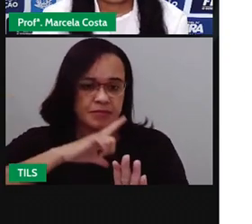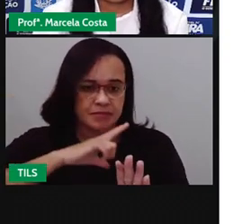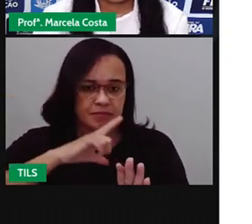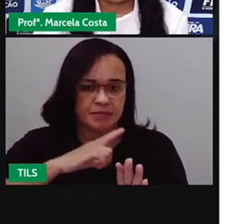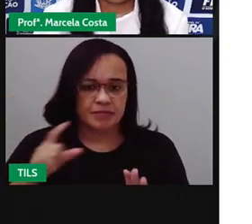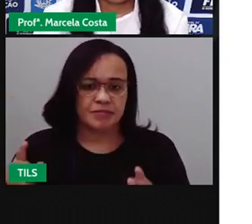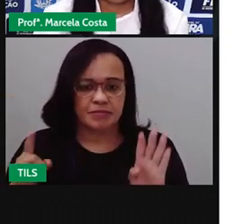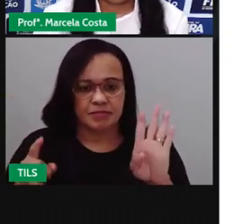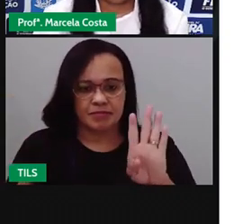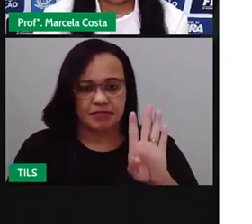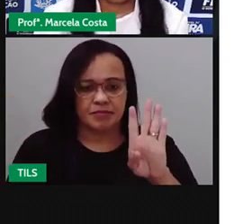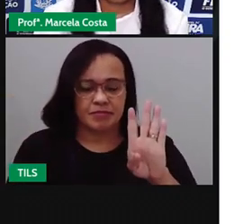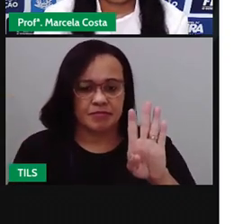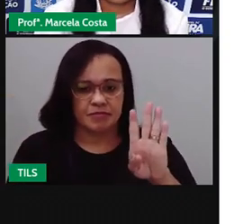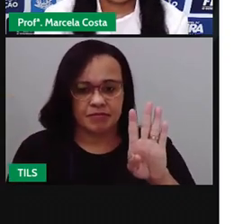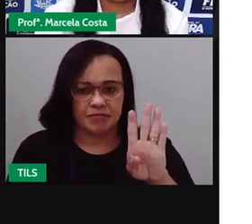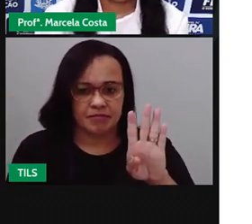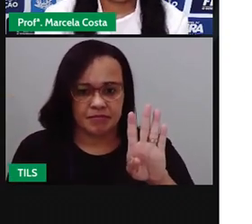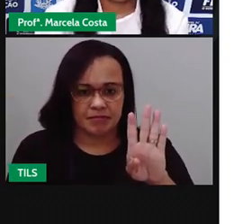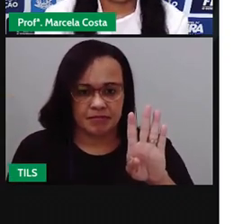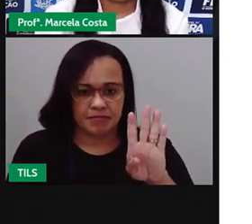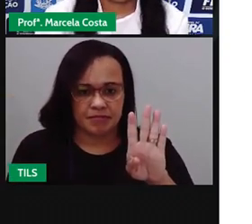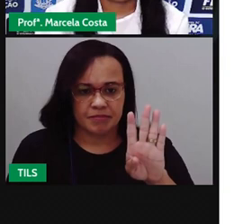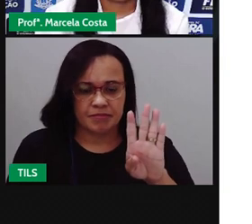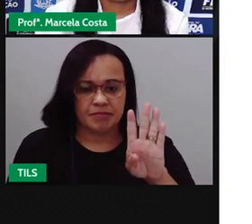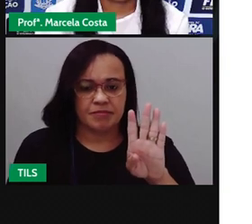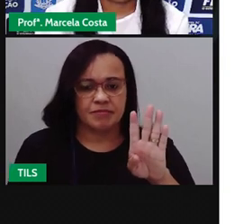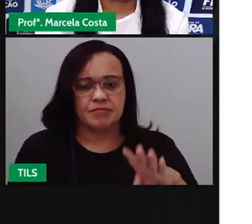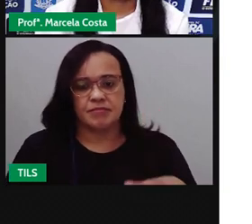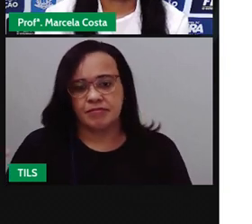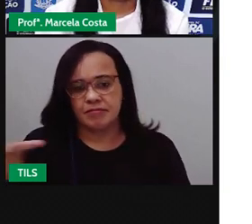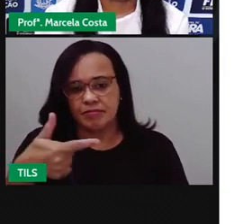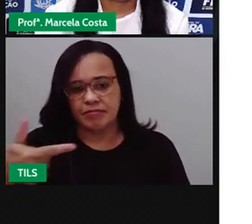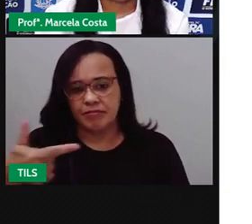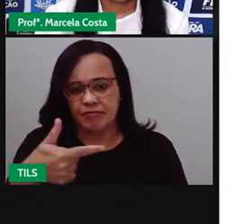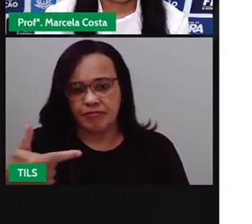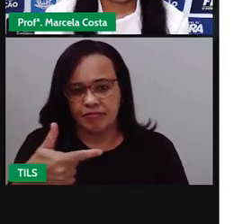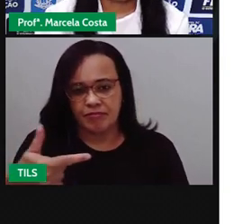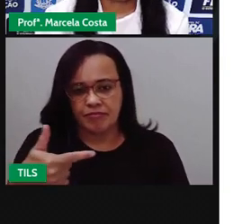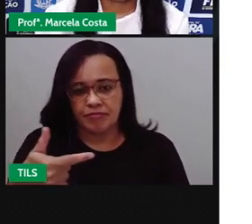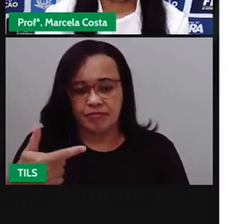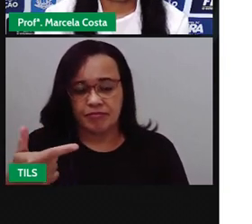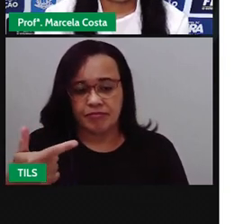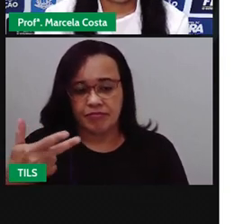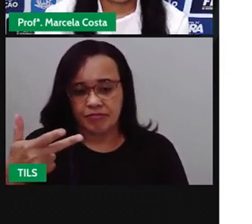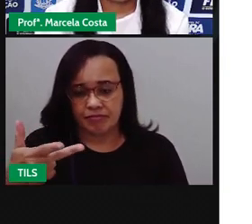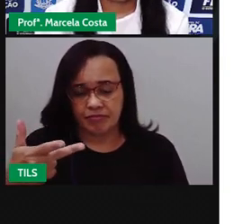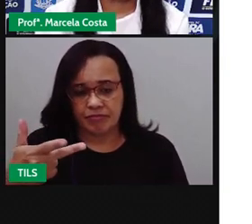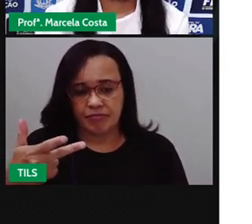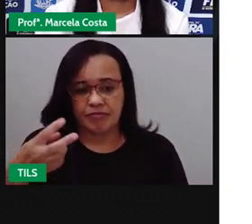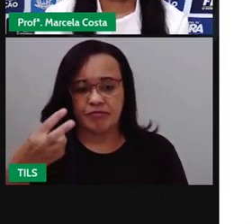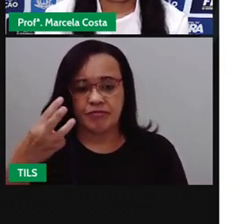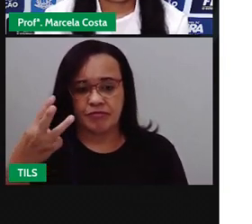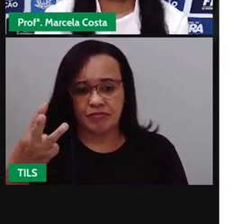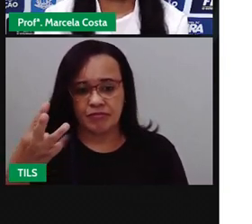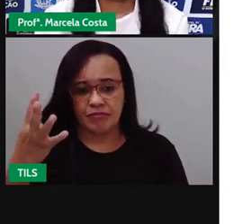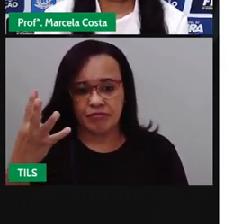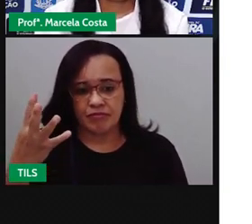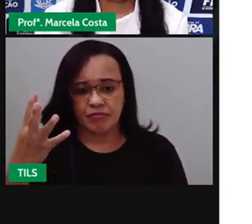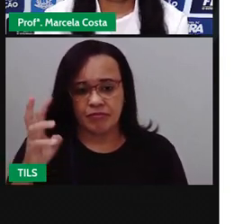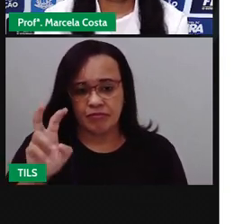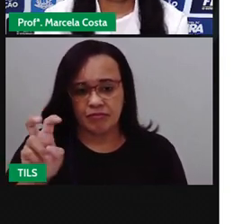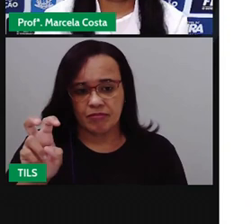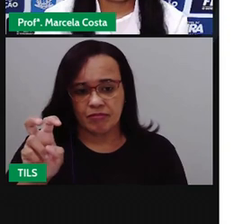E aqui a gente vai ter, ó, a segunda estrofe. Uma, duas, três,